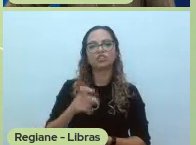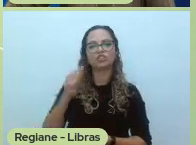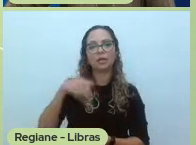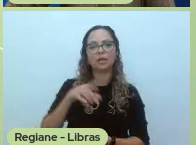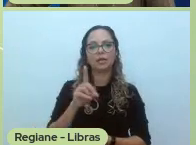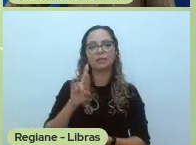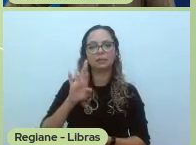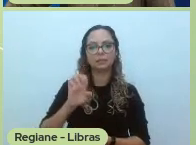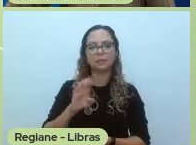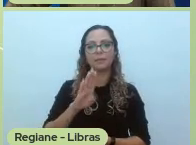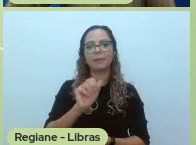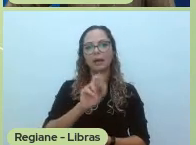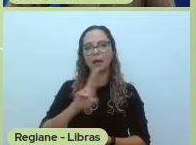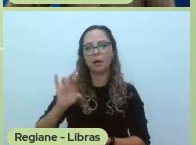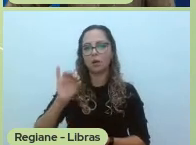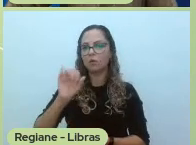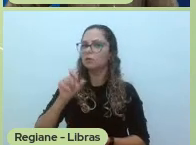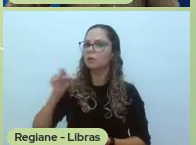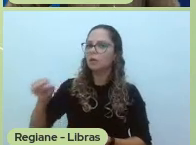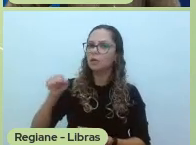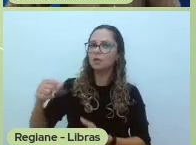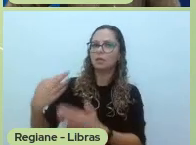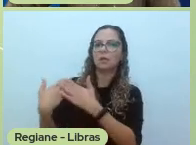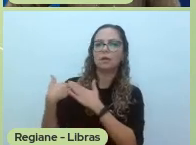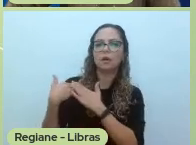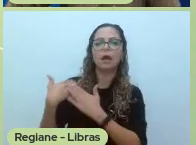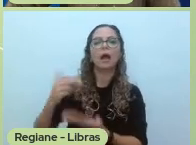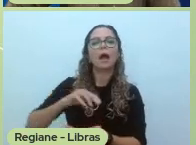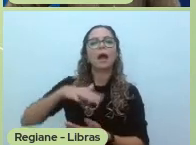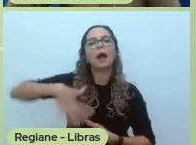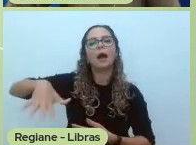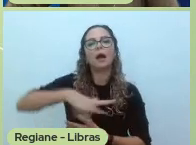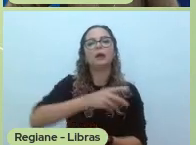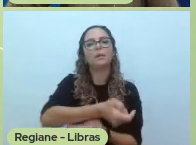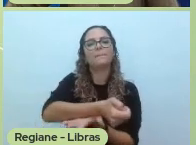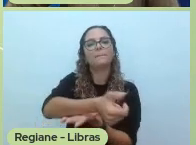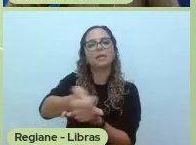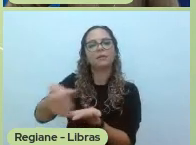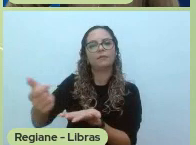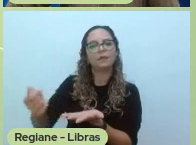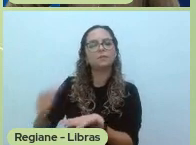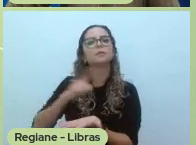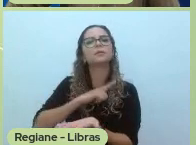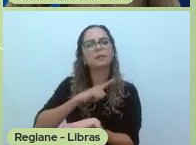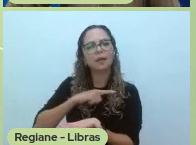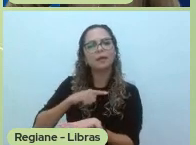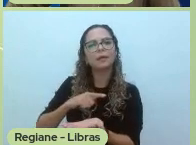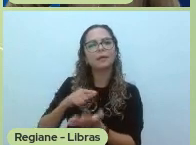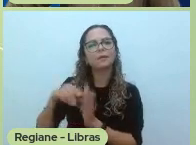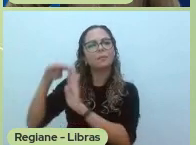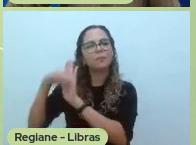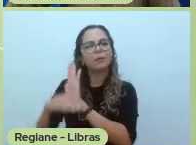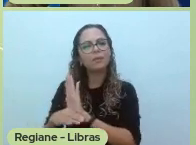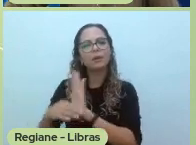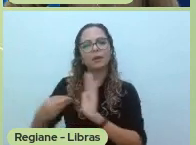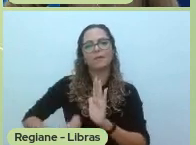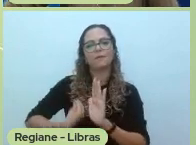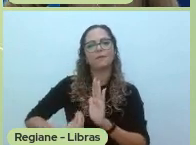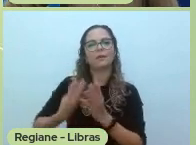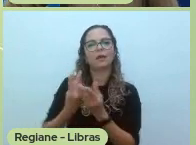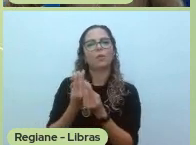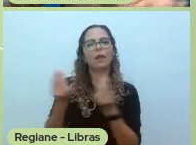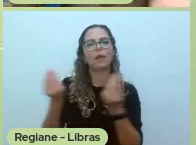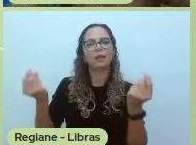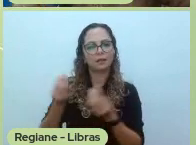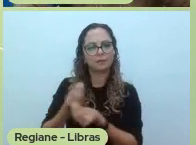nossas áreas de benefícios, mas que dentro dessa área tem um programa de qualidade de vida, gente, que é lindo e que foi uma plataforma muito